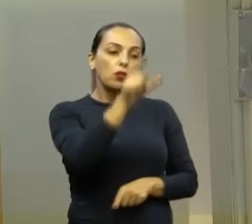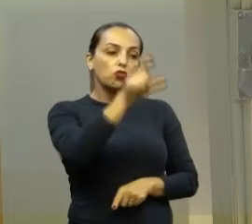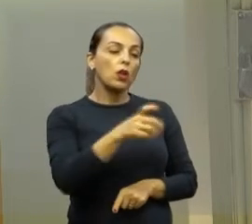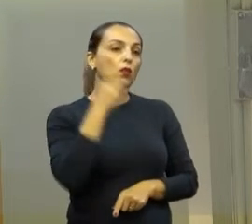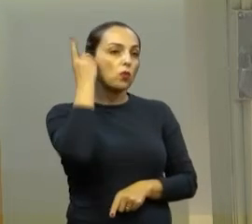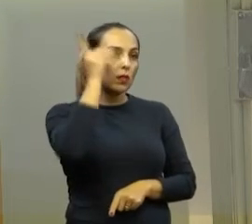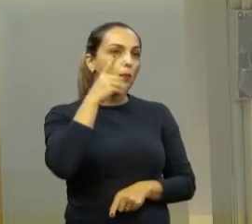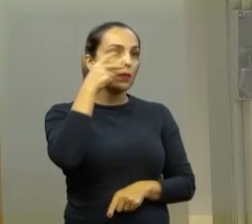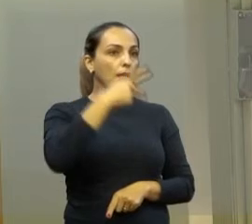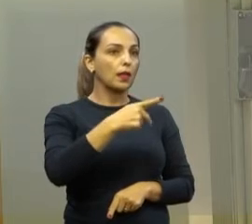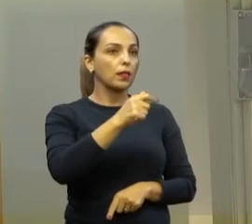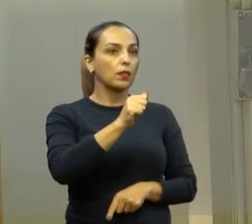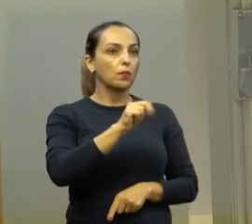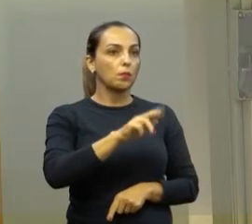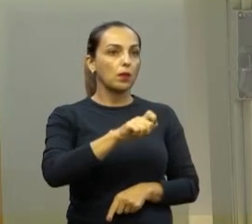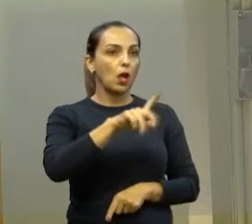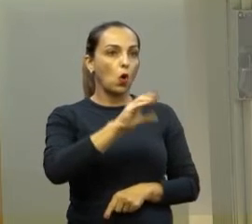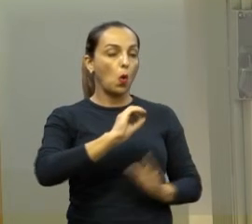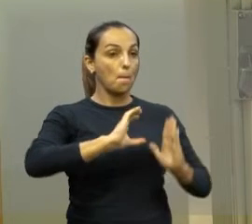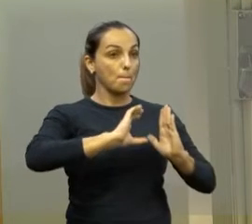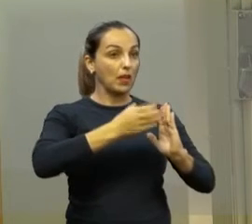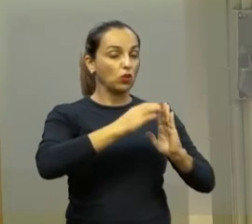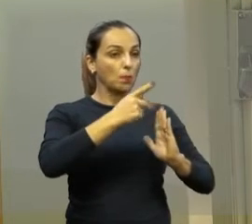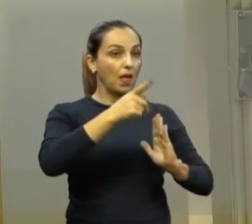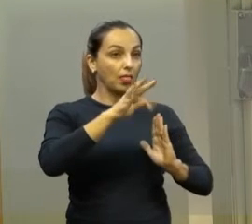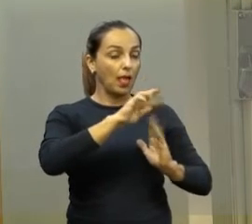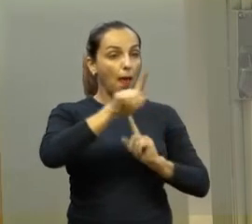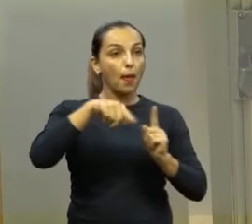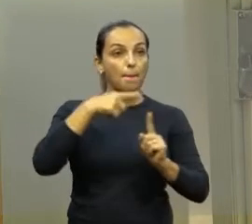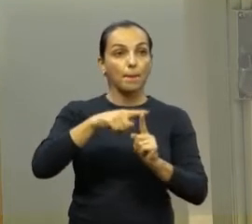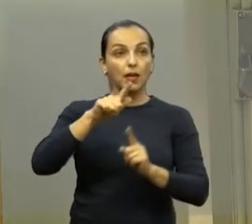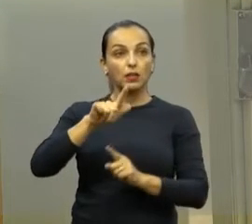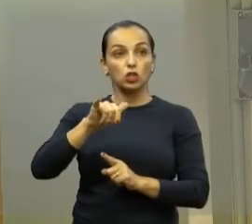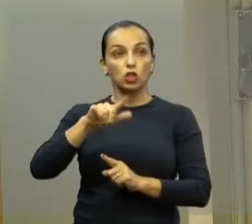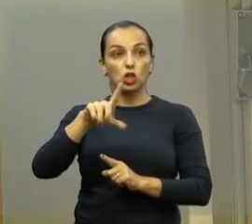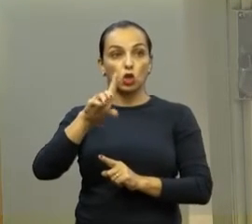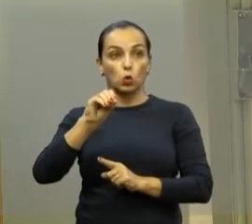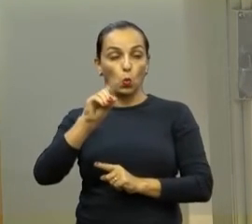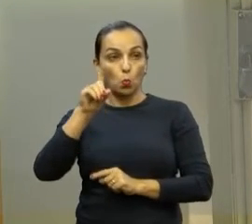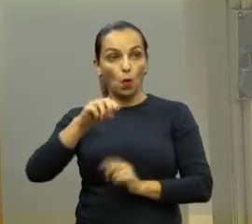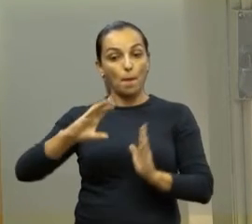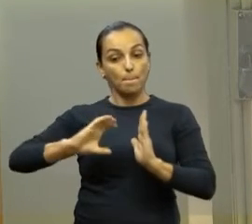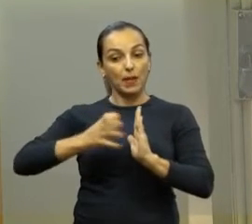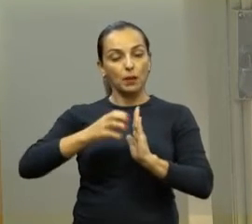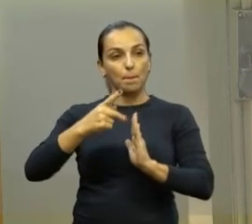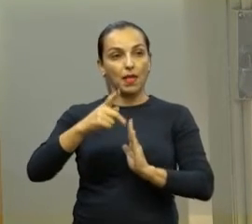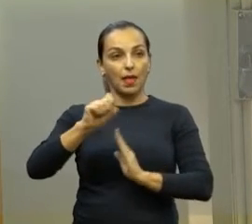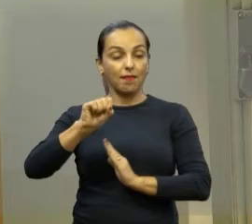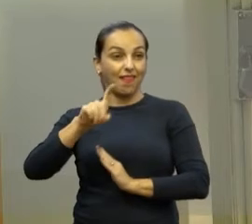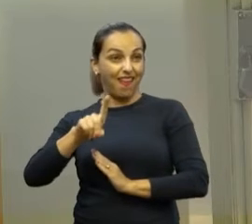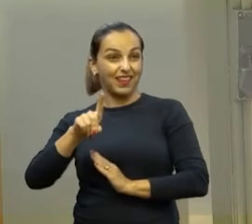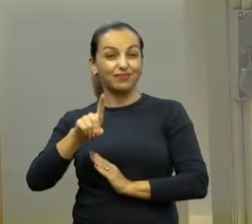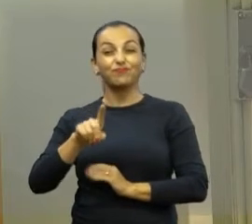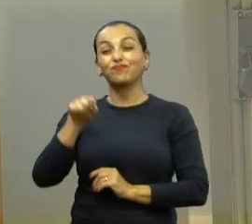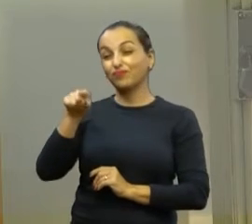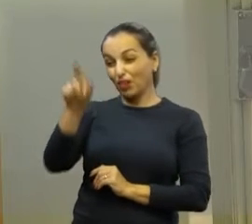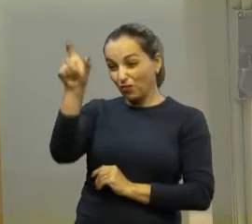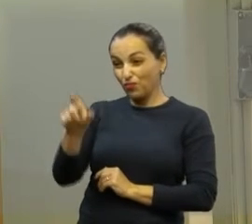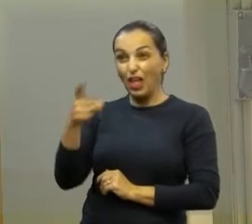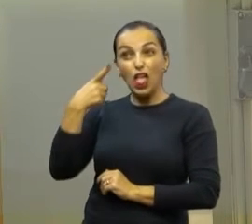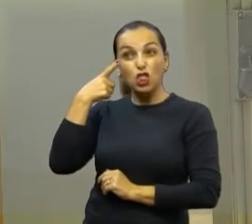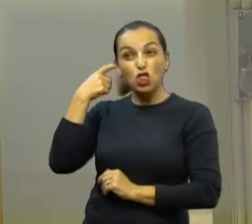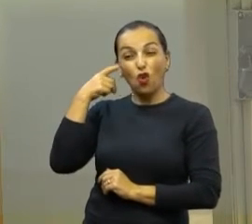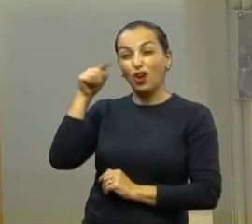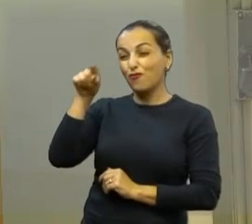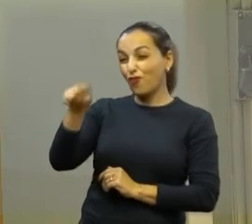Fiorino do PT e do Gil Diniz do psl para dizer o seguinte Dória você meu filho